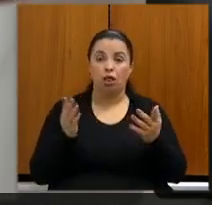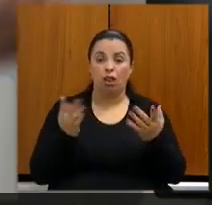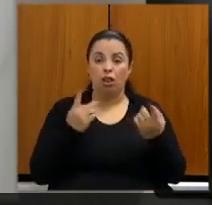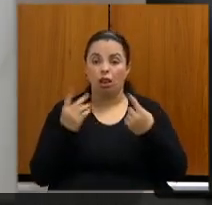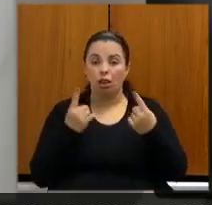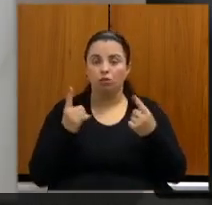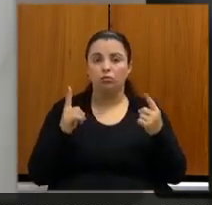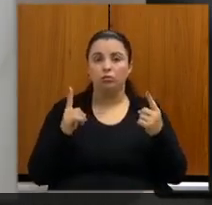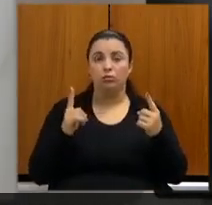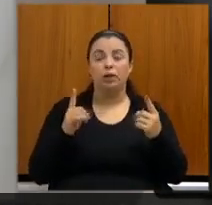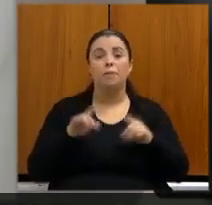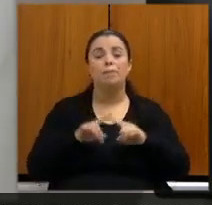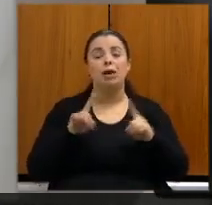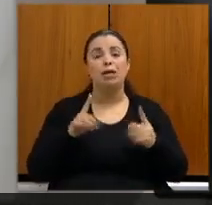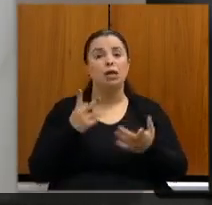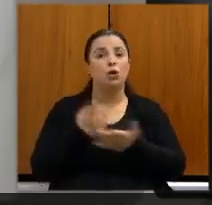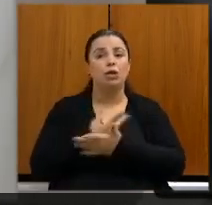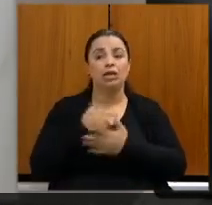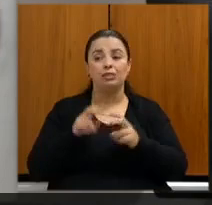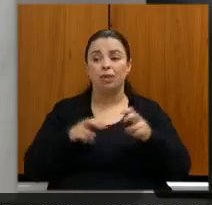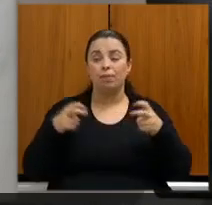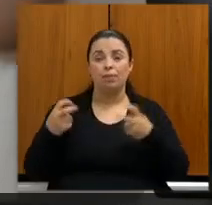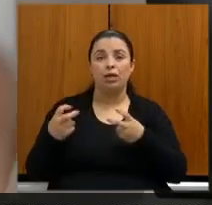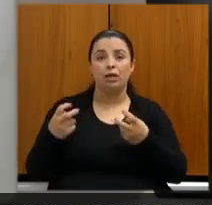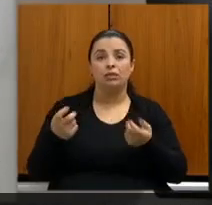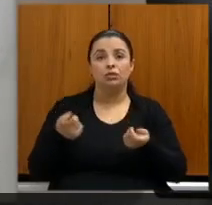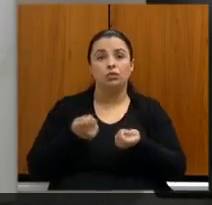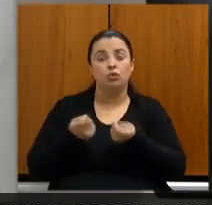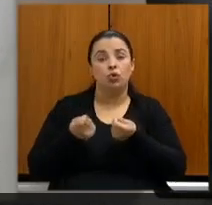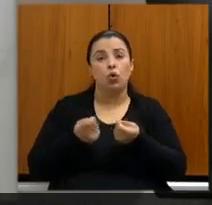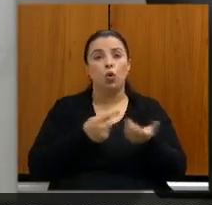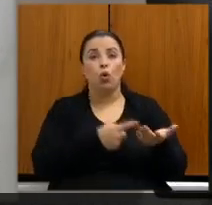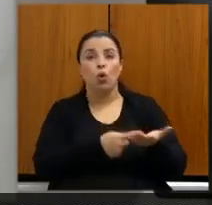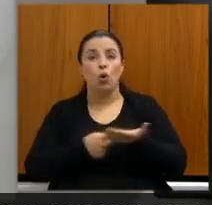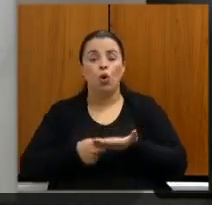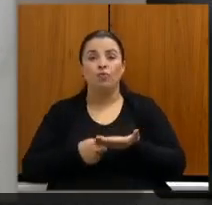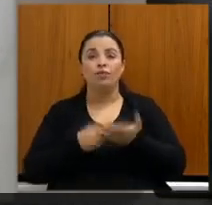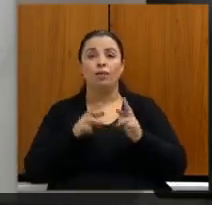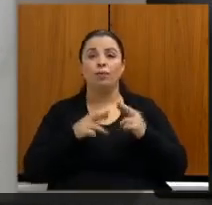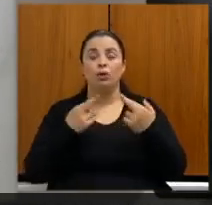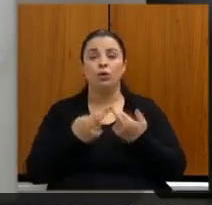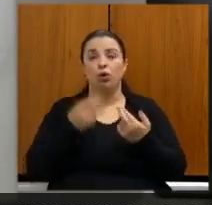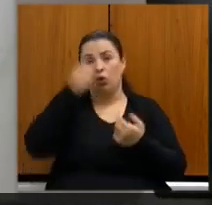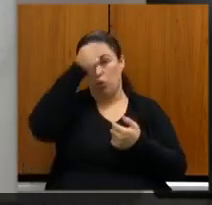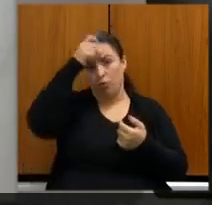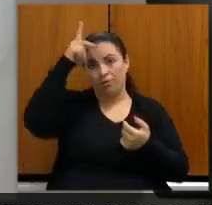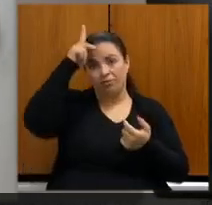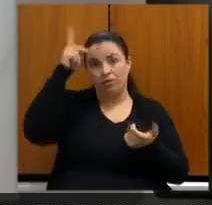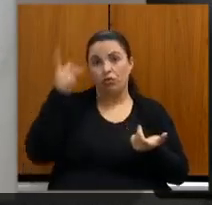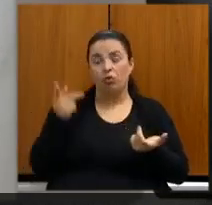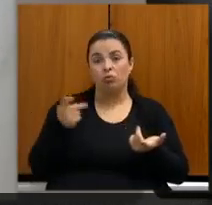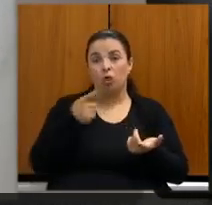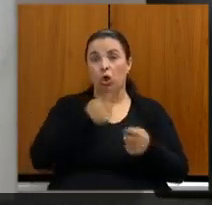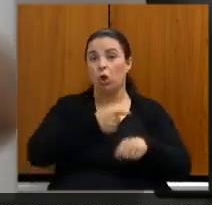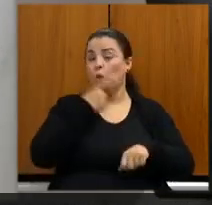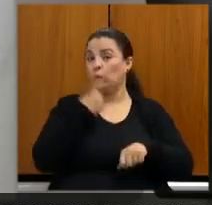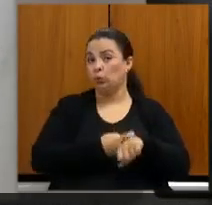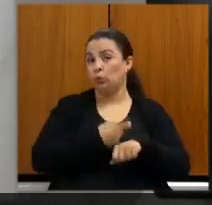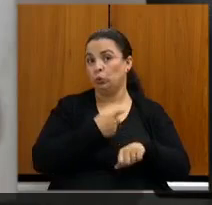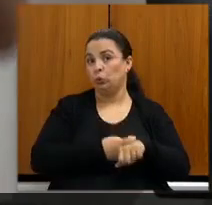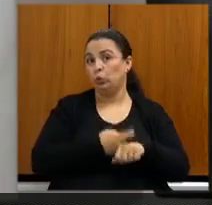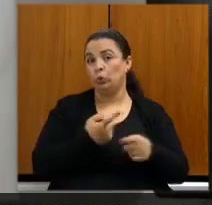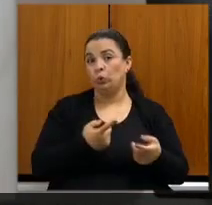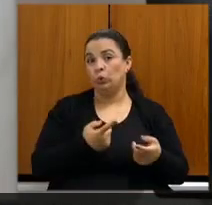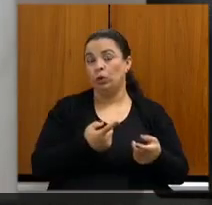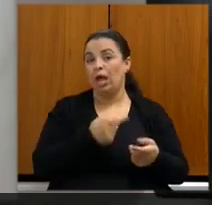mas eu já vi várias vezes a mesa de negociação em uma reunião o prefeito que é queixo duro assim com os